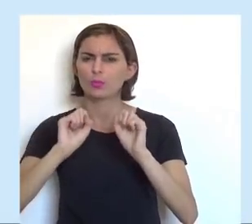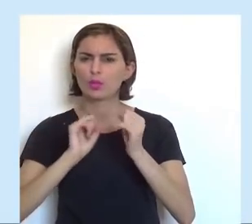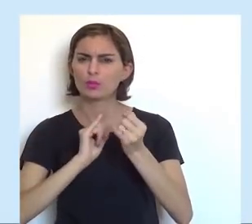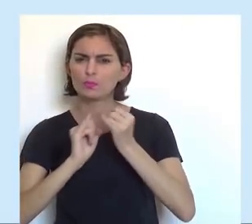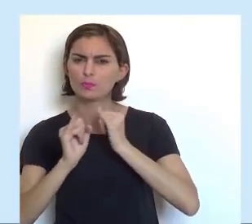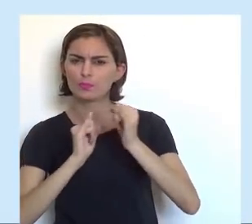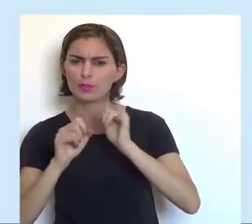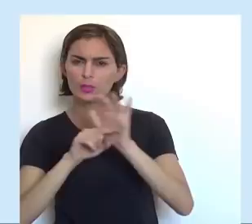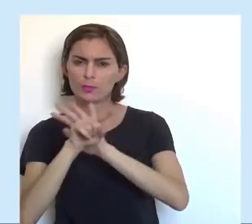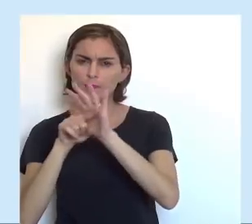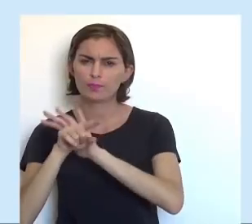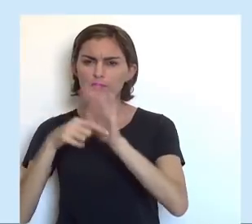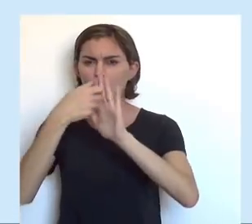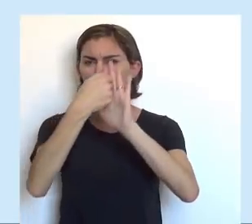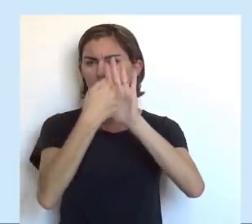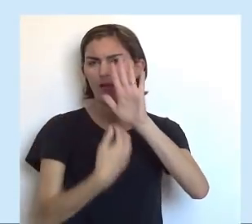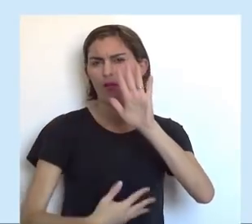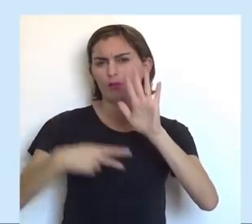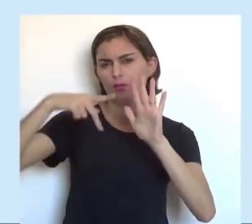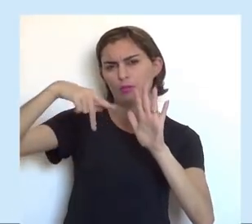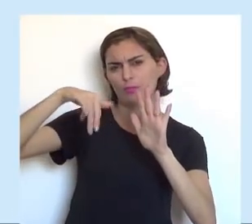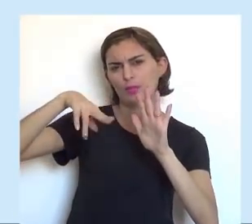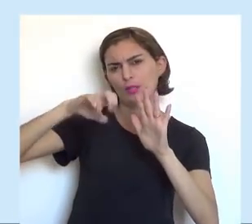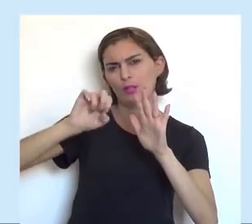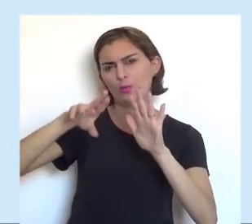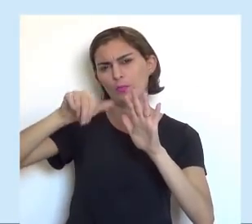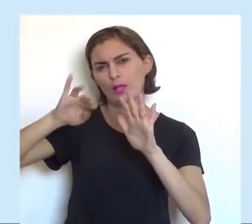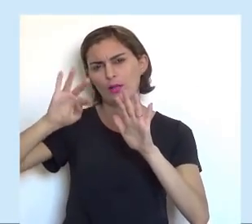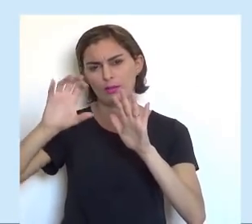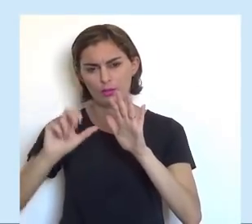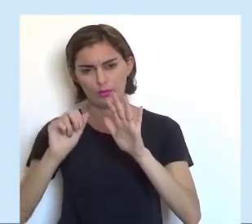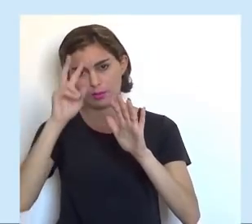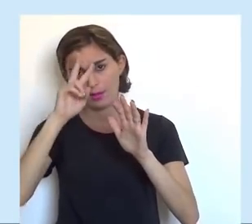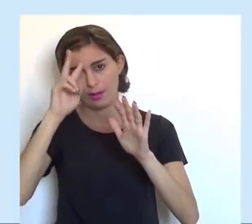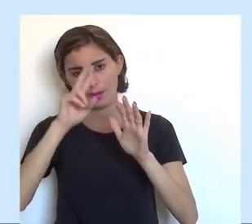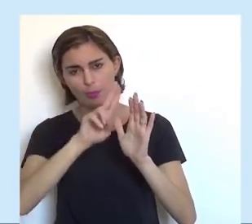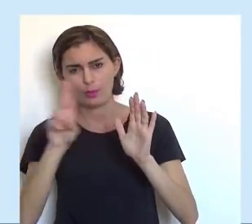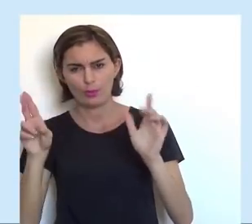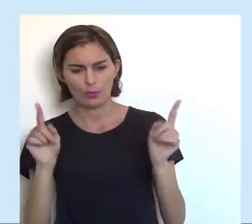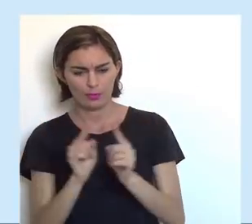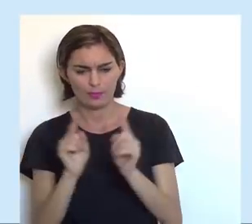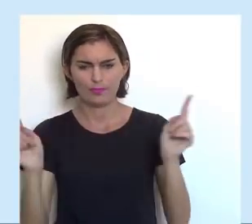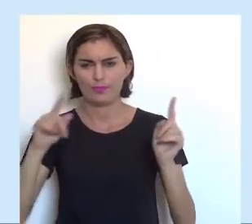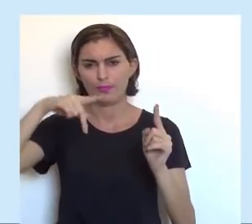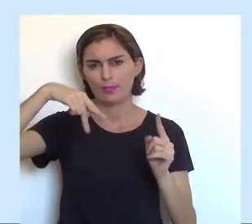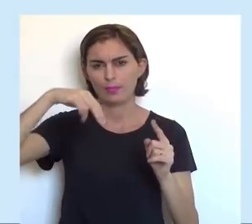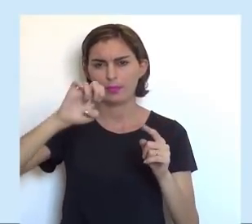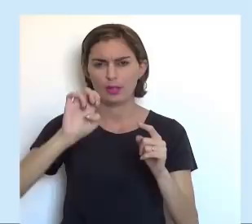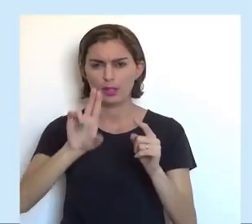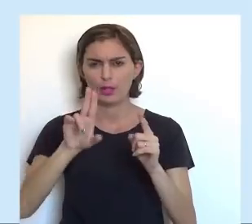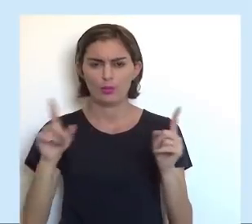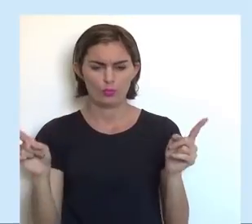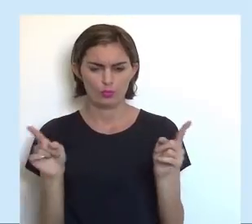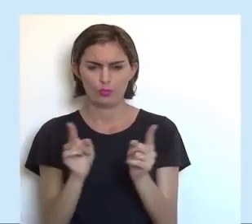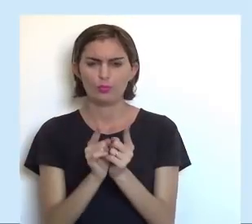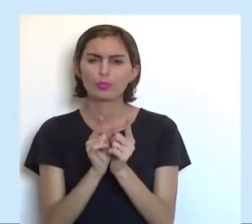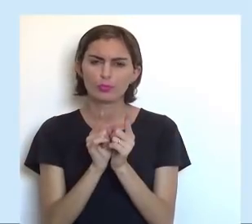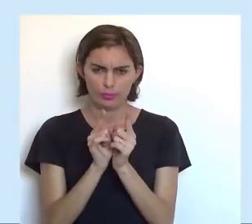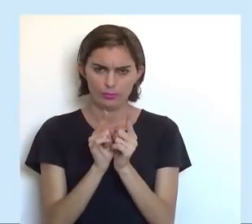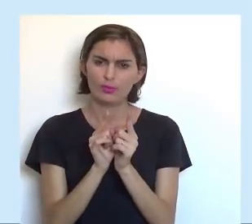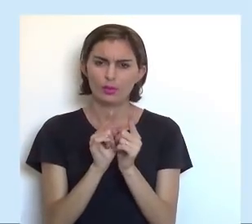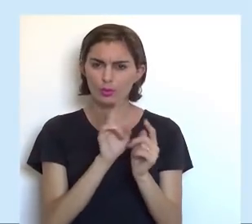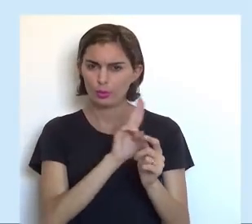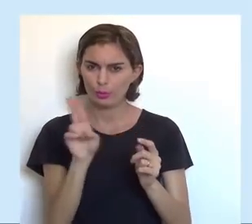internet e clicar aí, relatório pneumático. Pneumático, vale lembrar que é o nome completo de pneu, que é a abreviação. Pneu